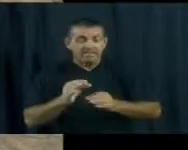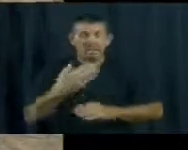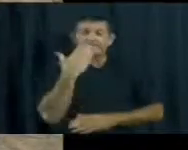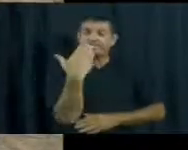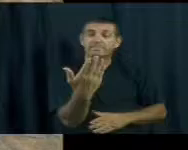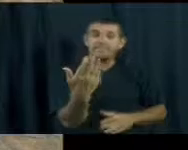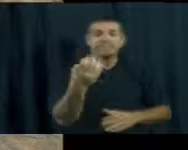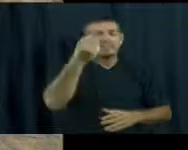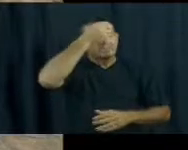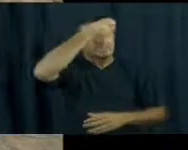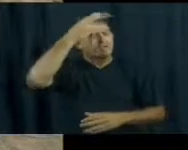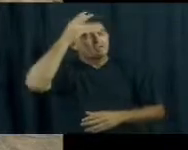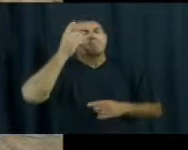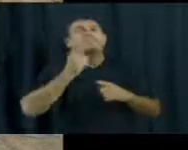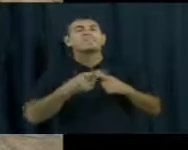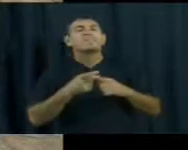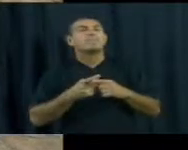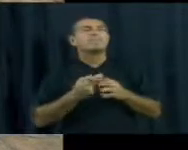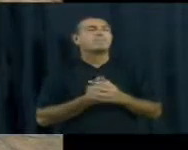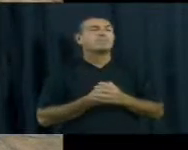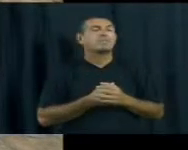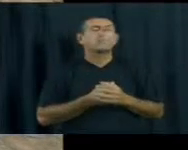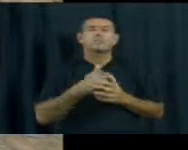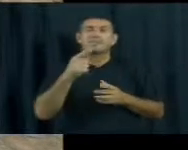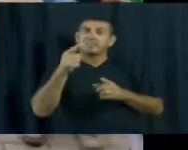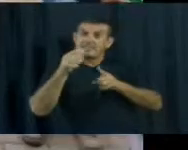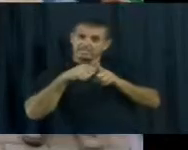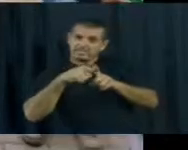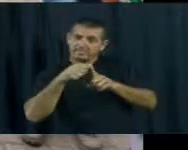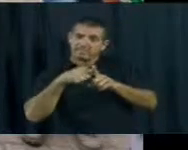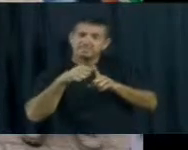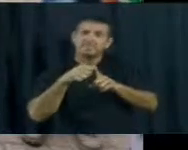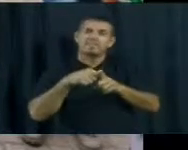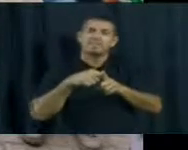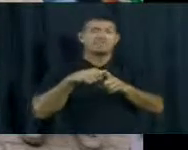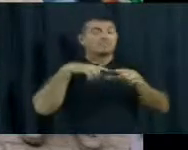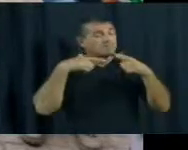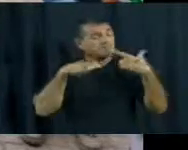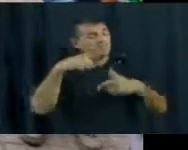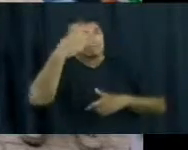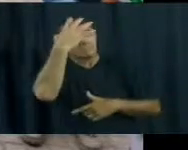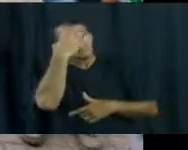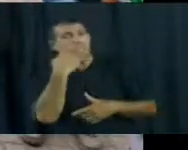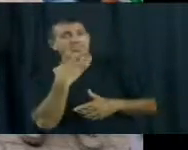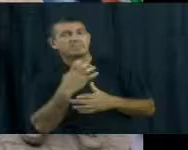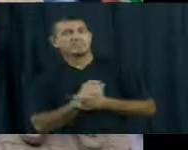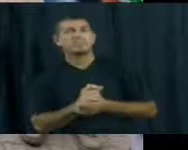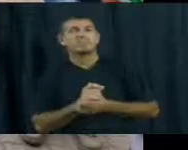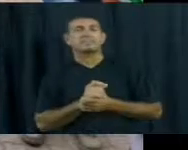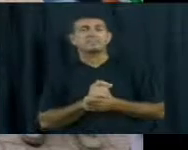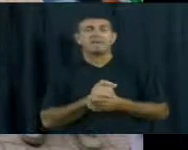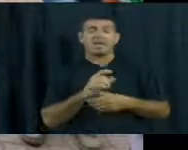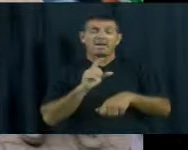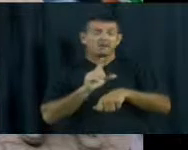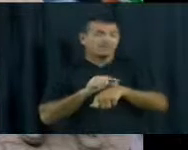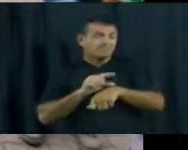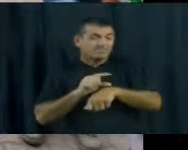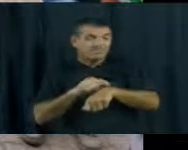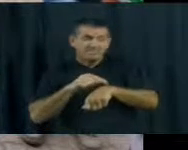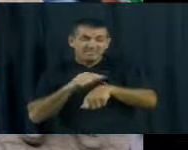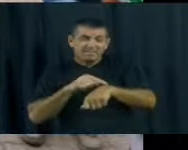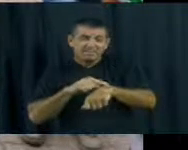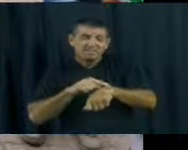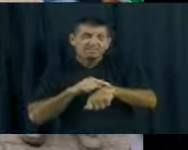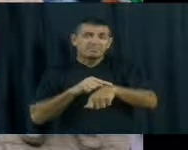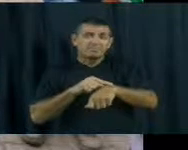prefeitura, porque nesses 7 meses, né, que a gente está no governo, eu tive pouquíssimos, mas